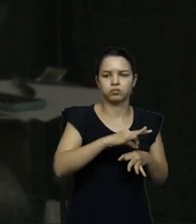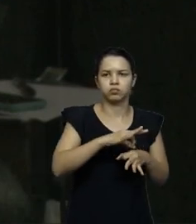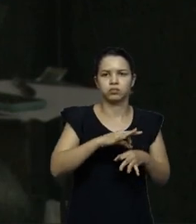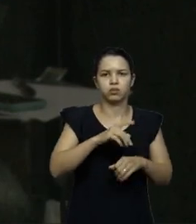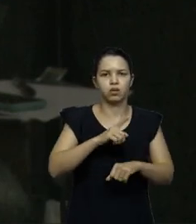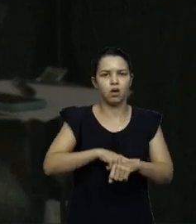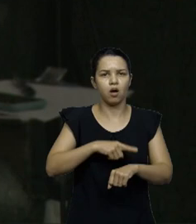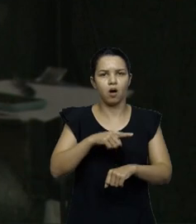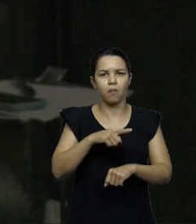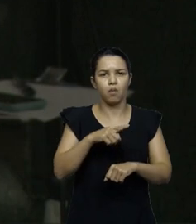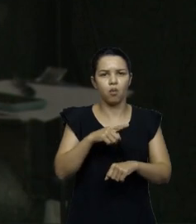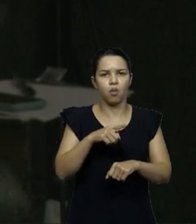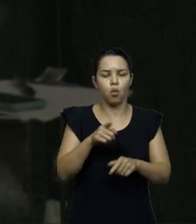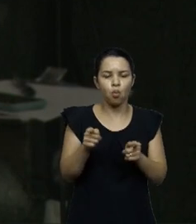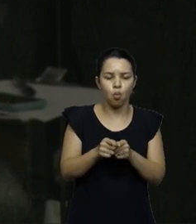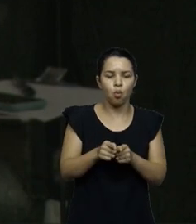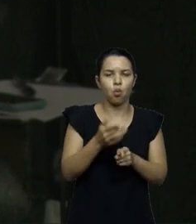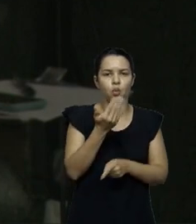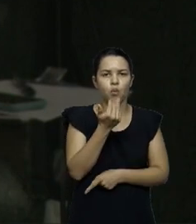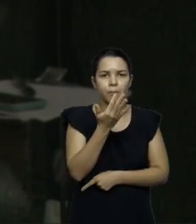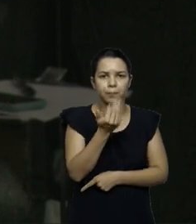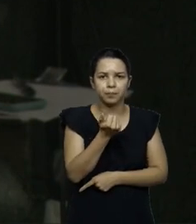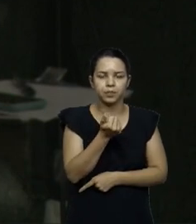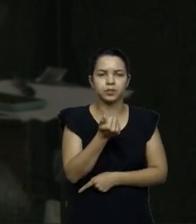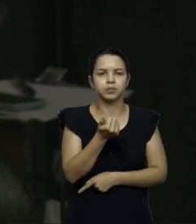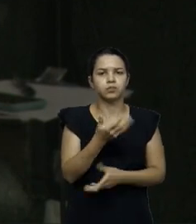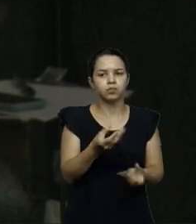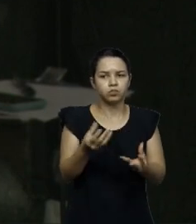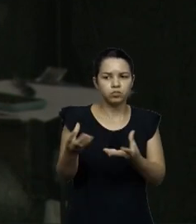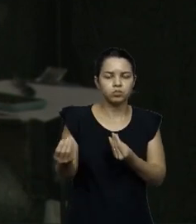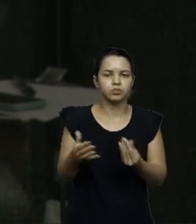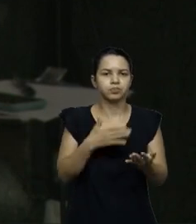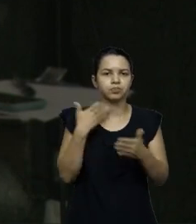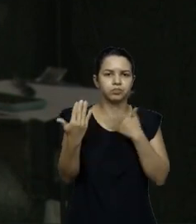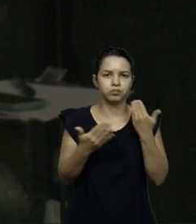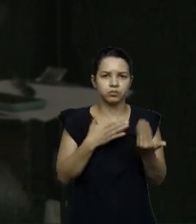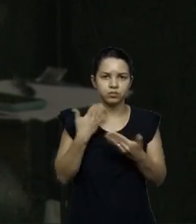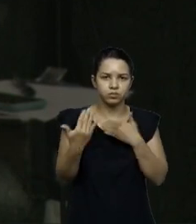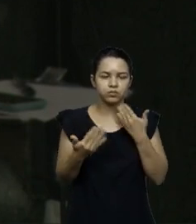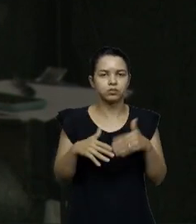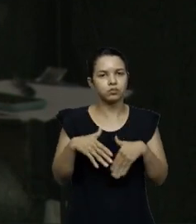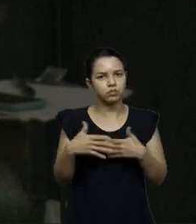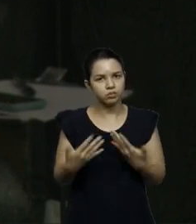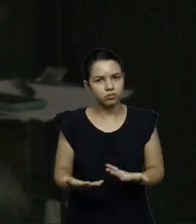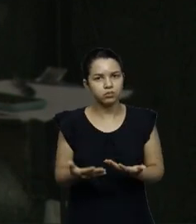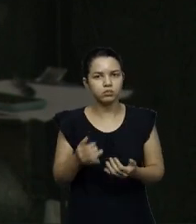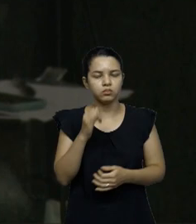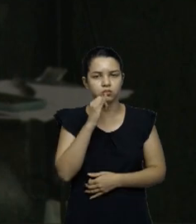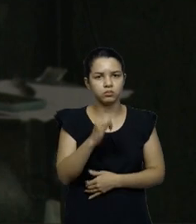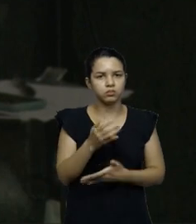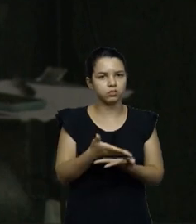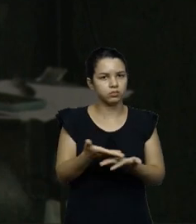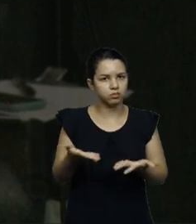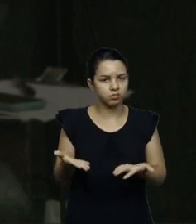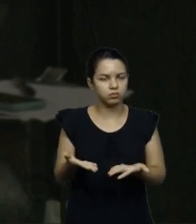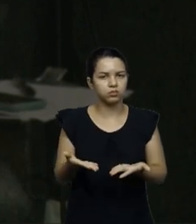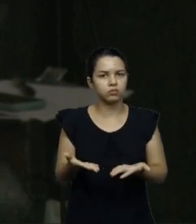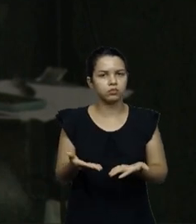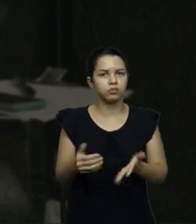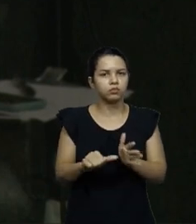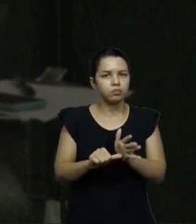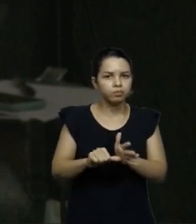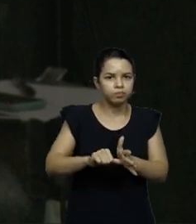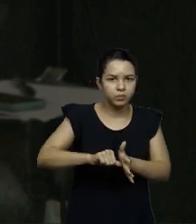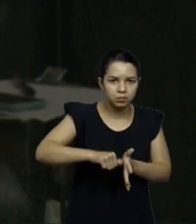almoçar nesse percurso e muitos perderam a vida então quero dizer para vocês que a primeira promoção que